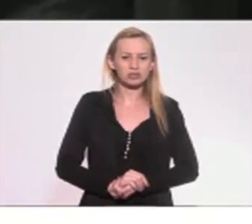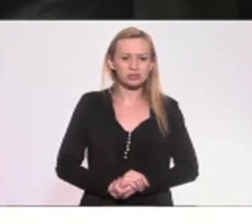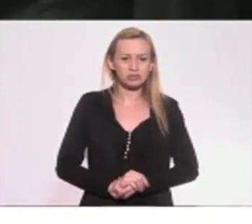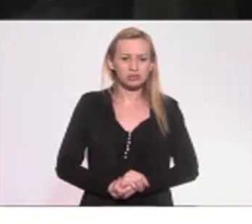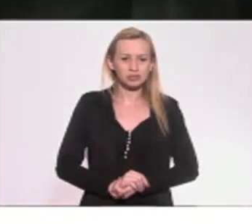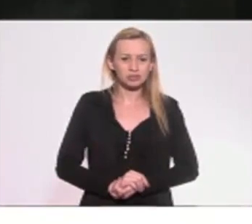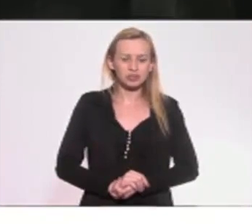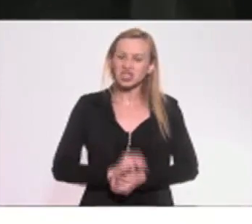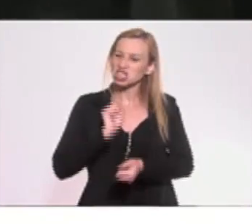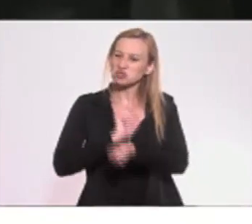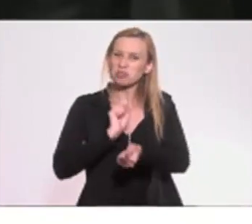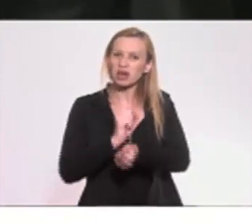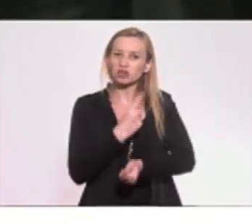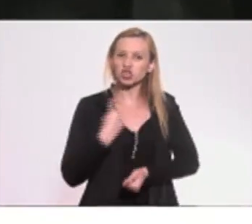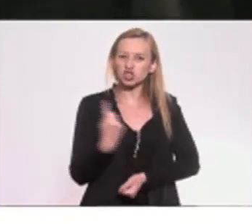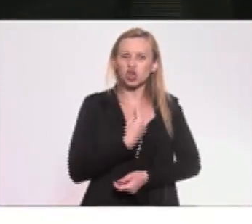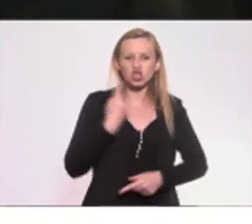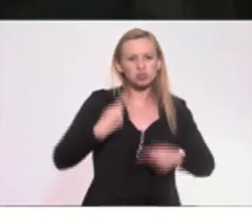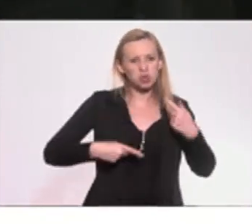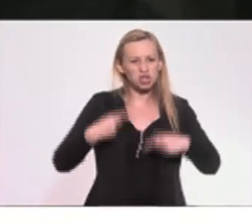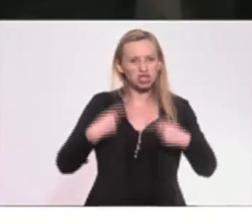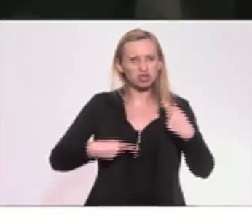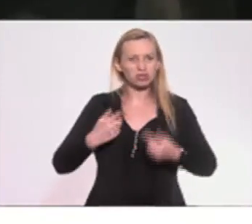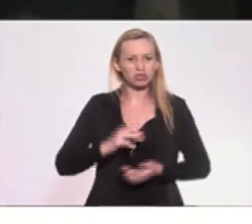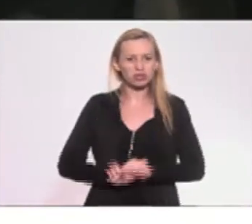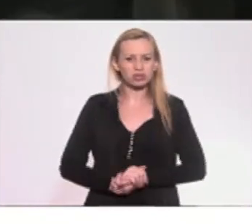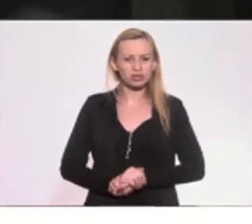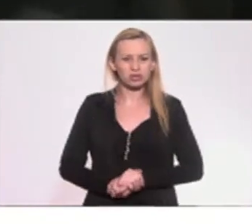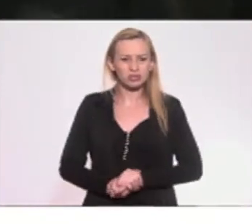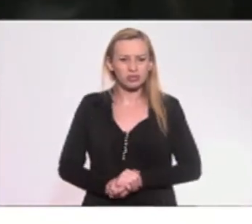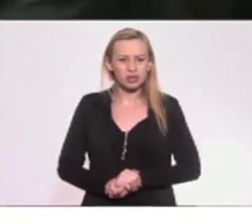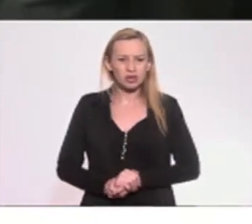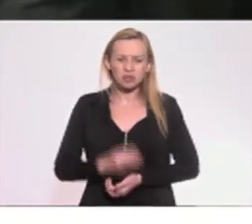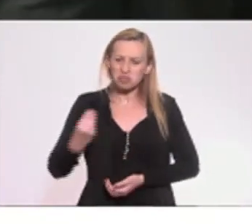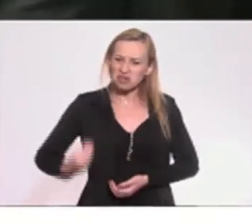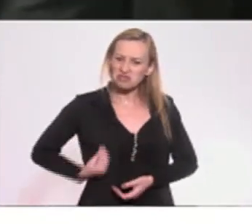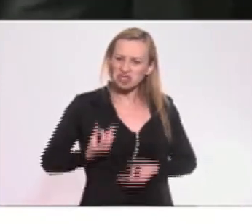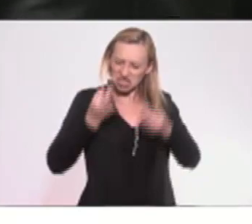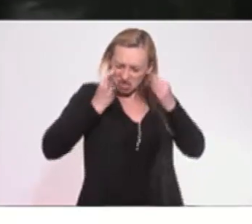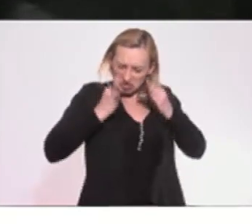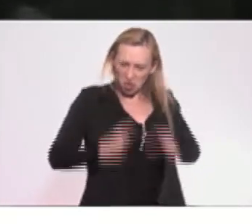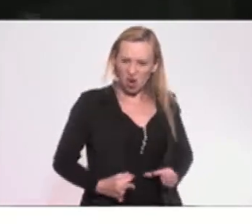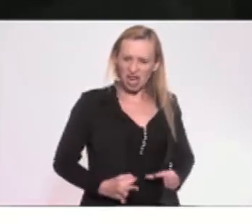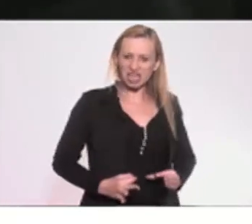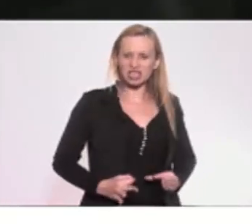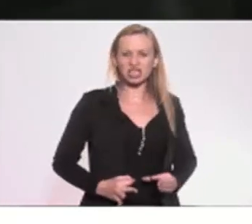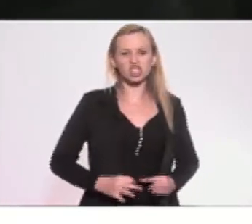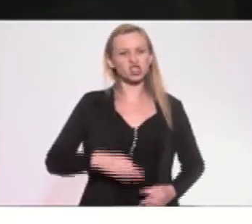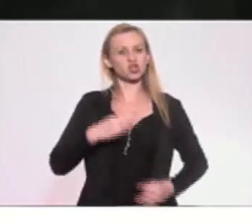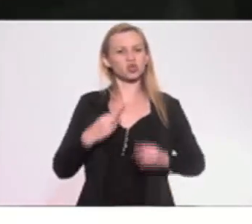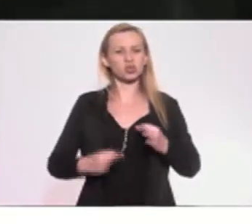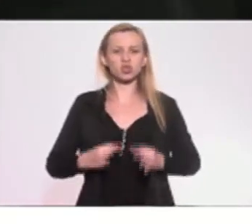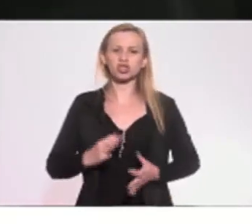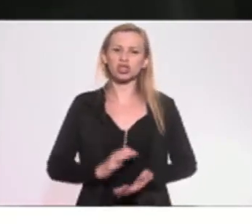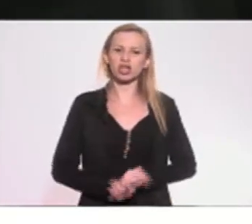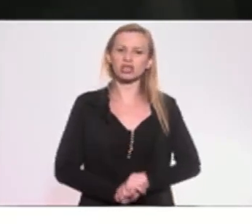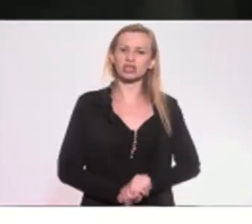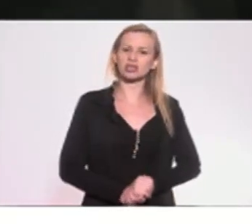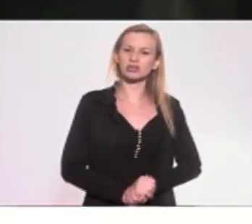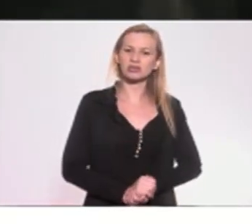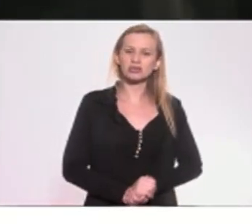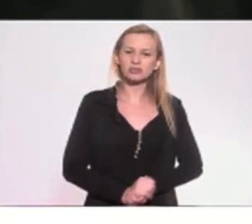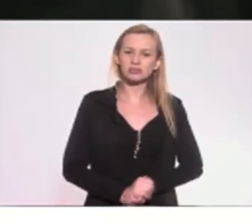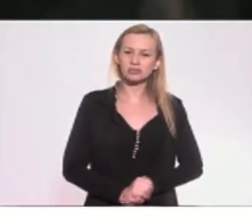que esperam de nós, políticos, uma vida correta, justa, coerente,